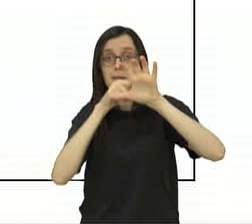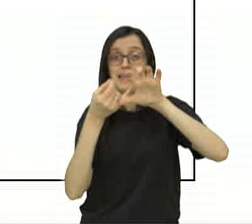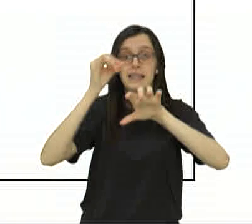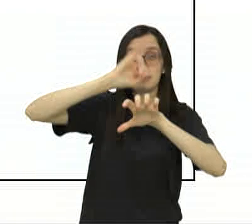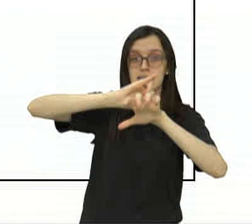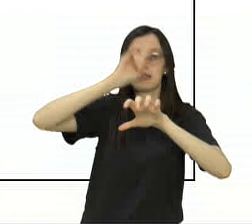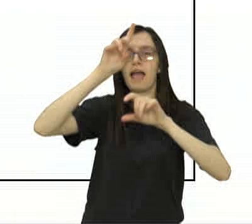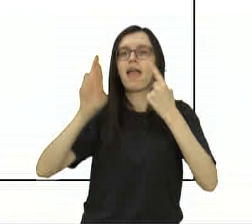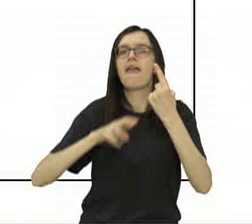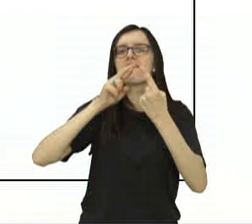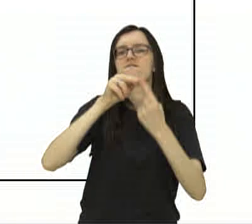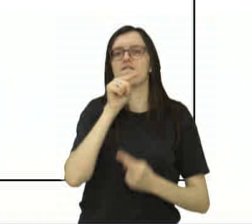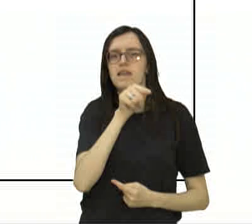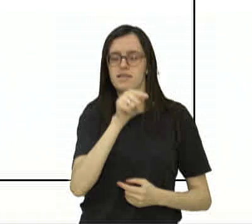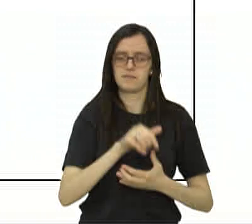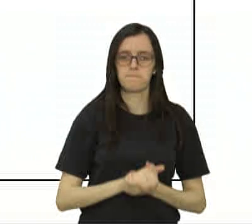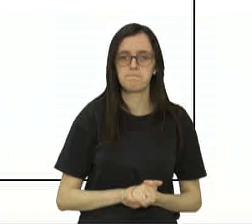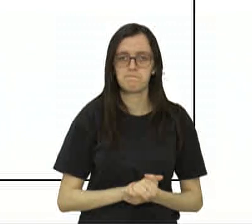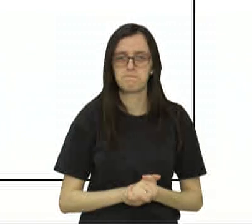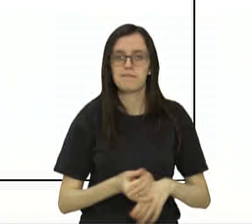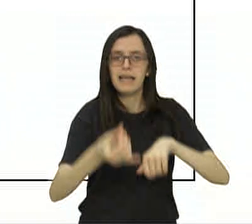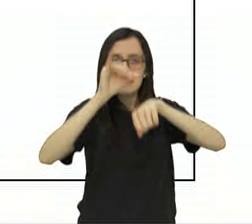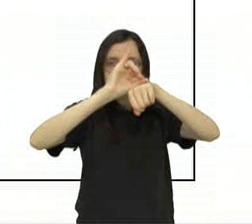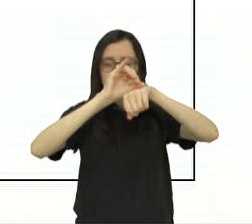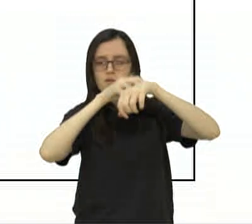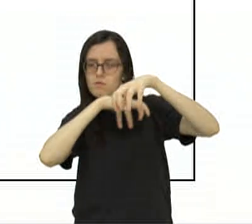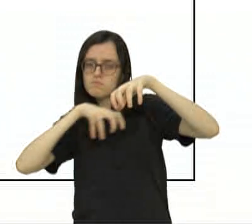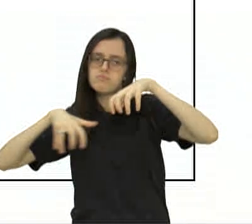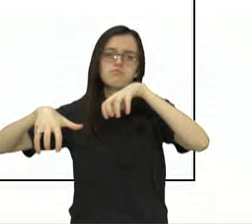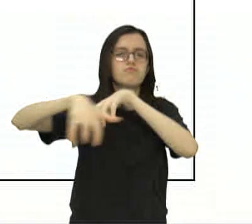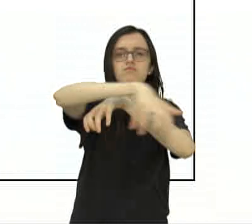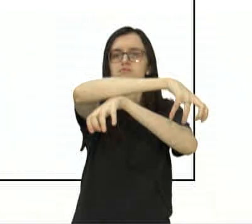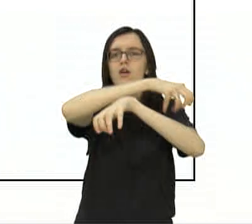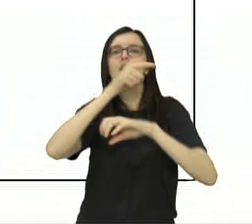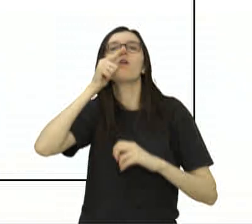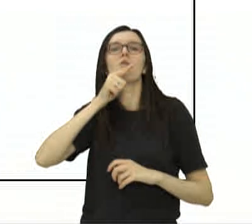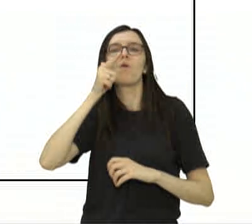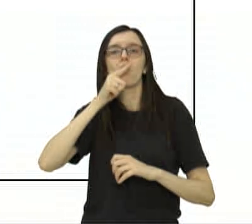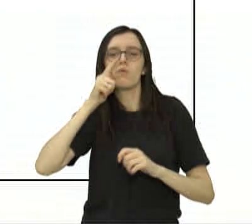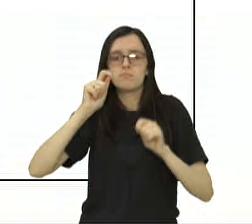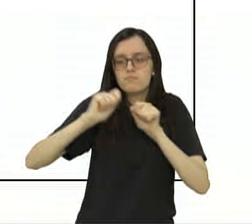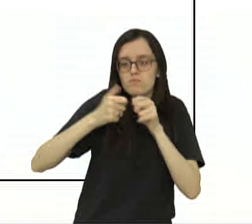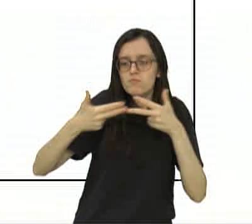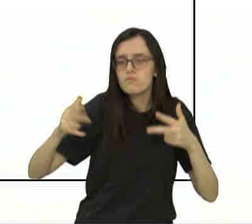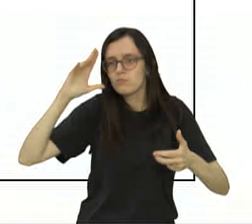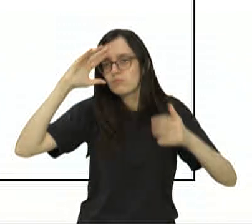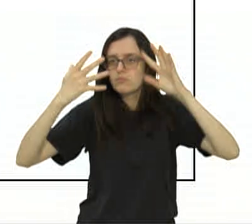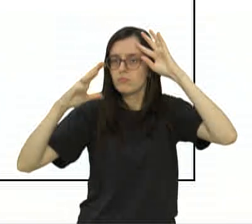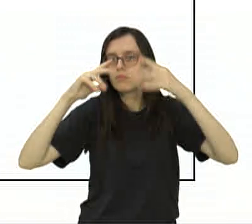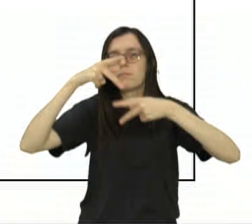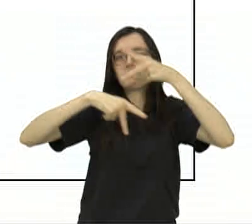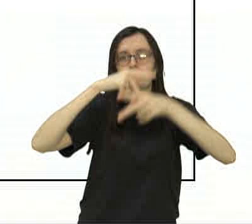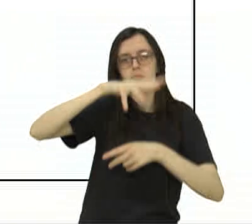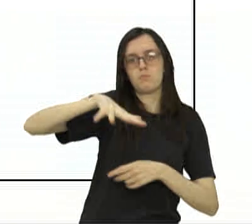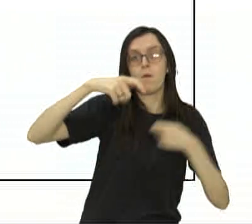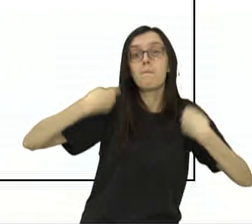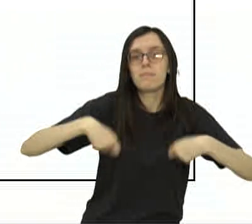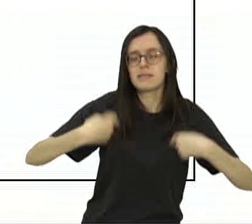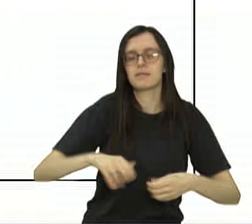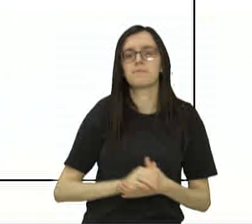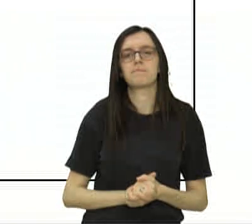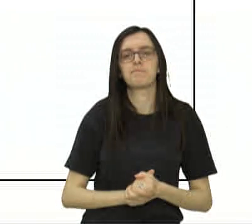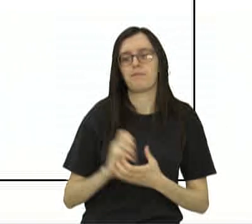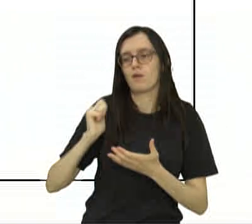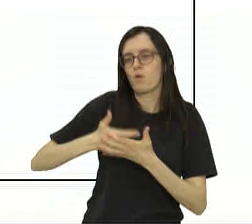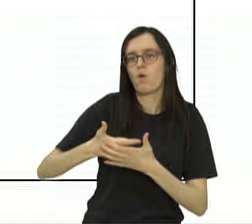de referência. Centros urbanos próximos para a satisfação das necessidades imediatas das populações, tais como